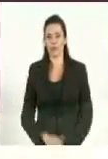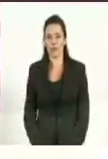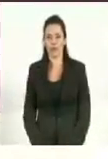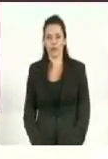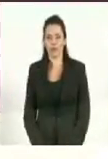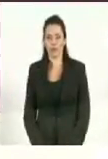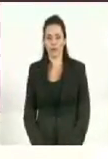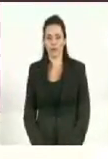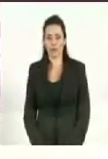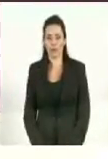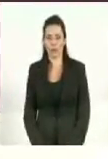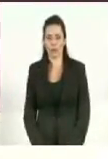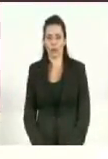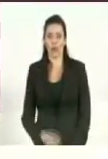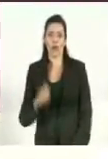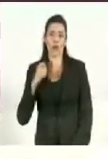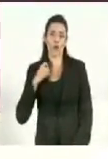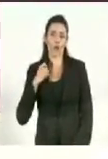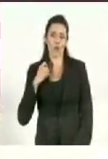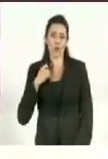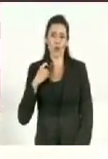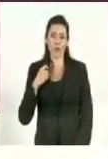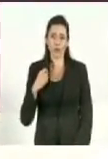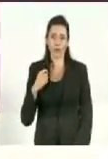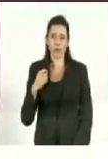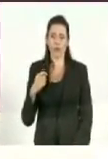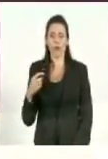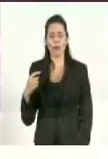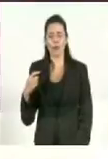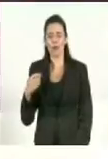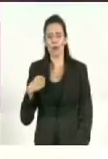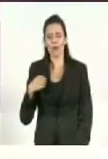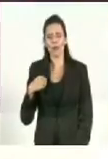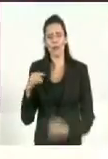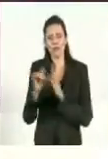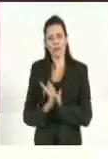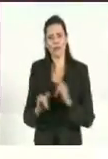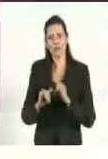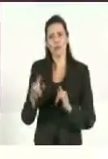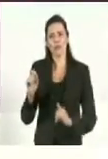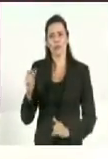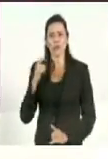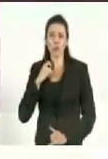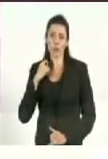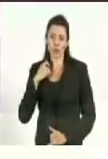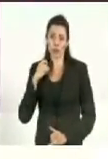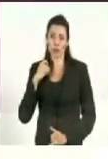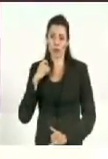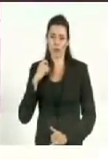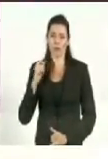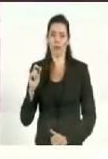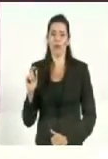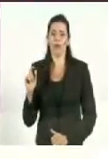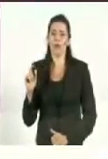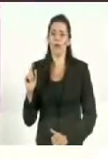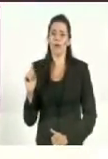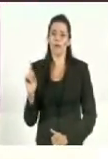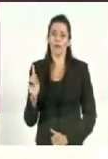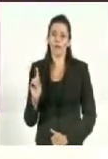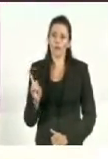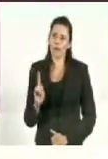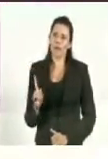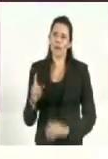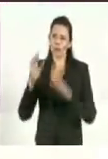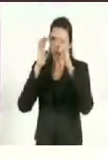o delegado não mereça. Muito pelo contrário. Eu estou aqui defendendo um posicionamento